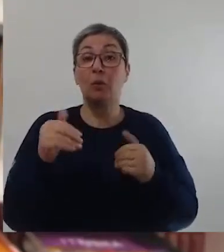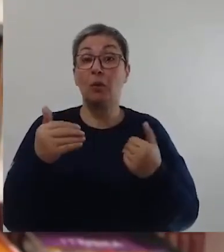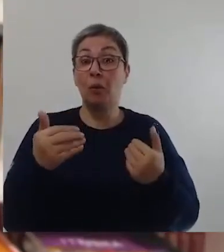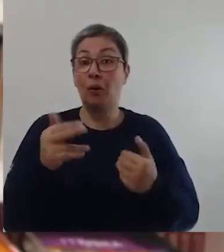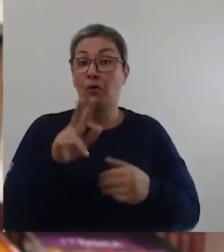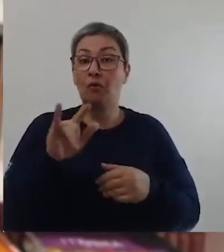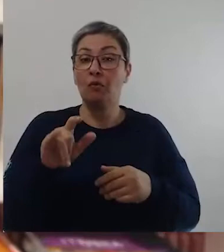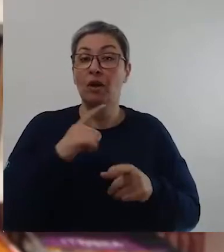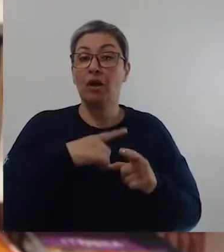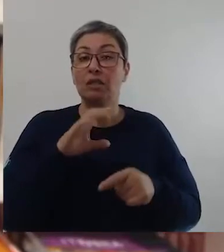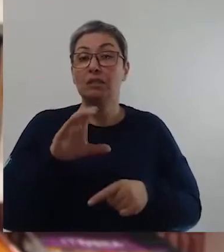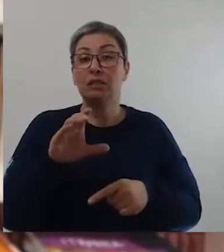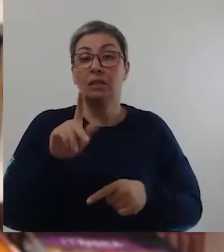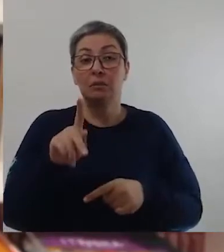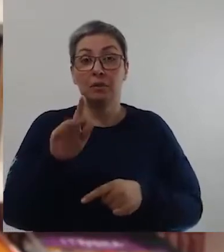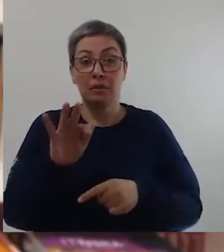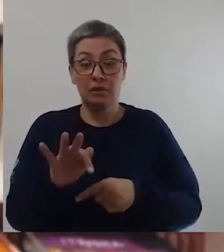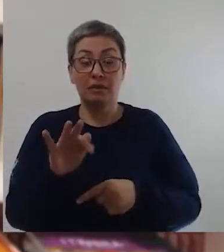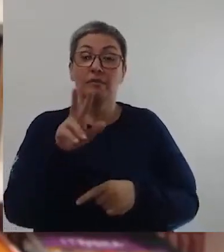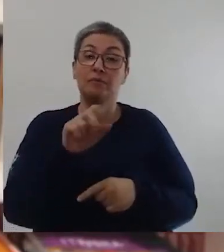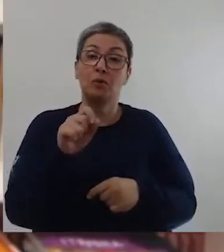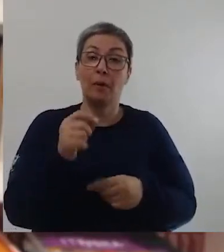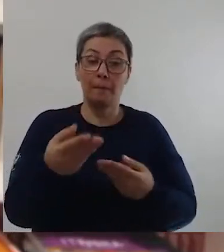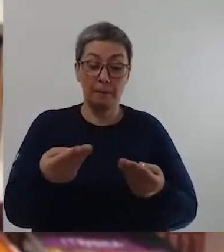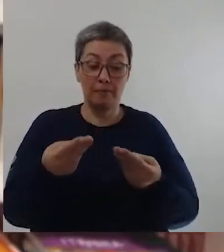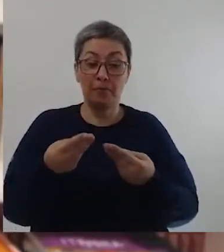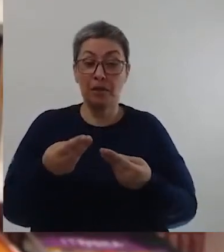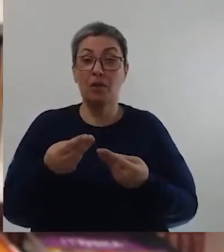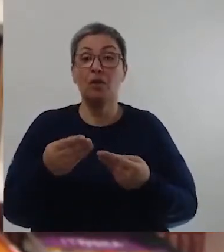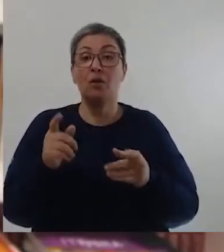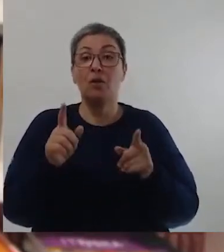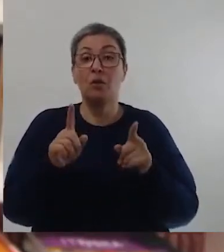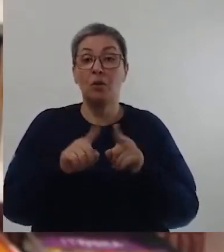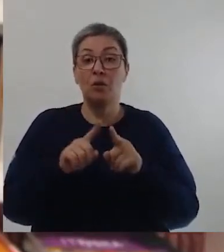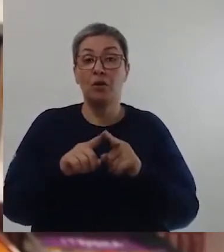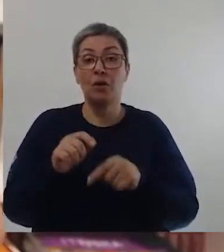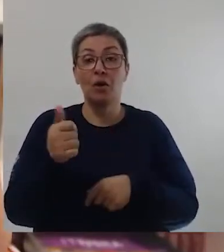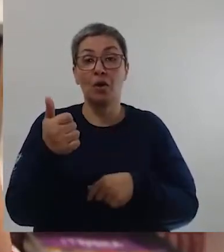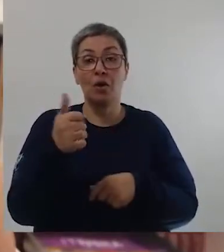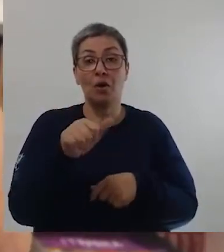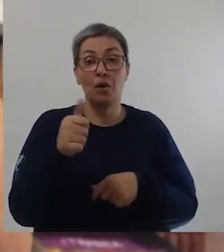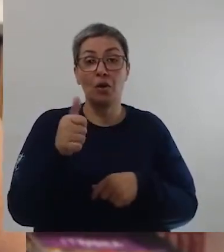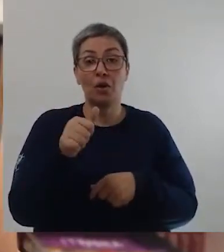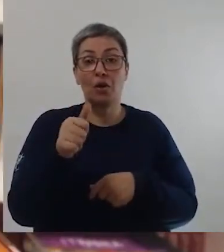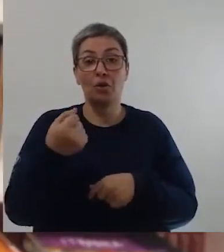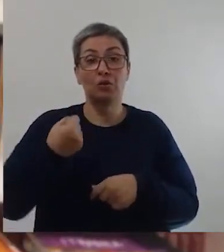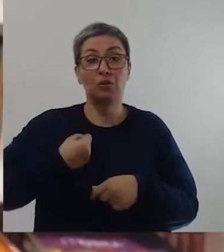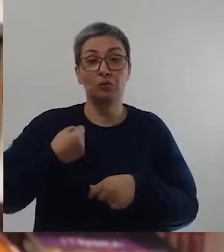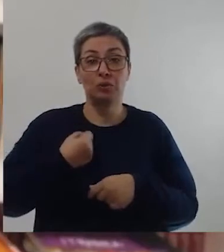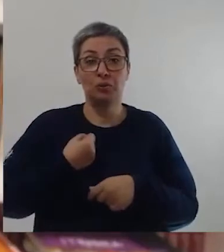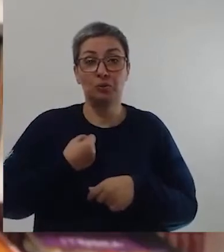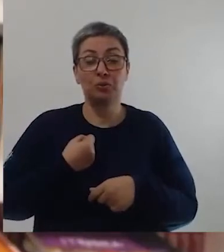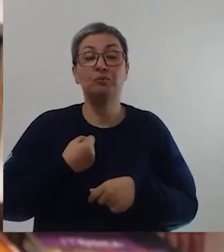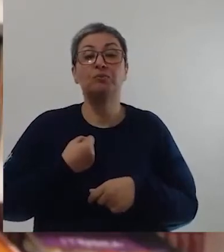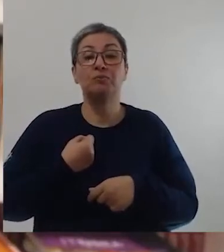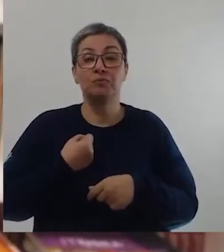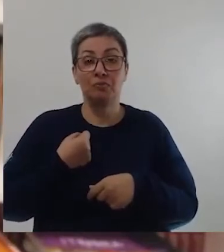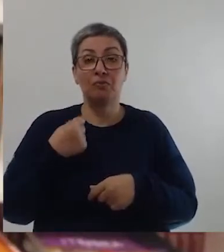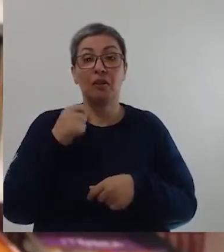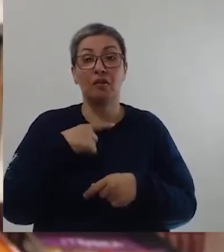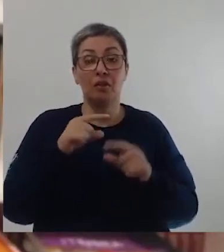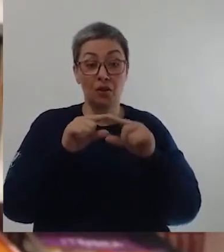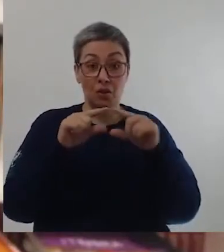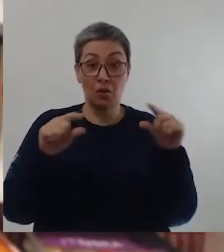quando você faz o CPF você recebe há 11 no vírus